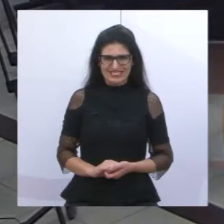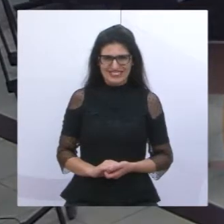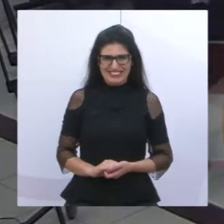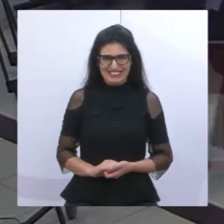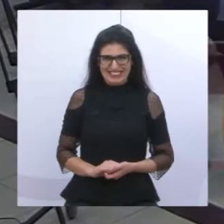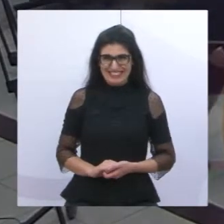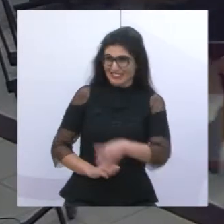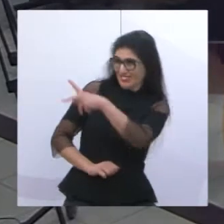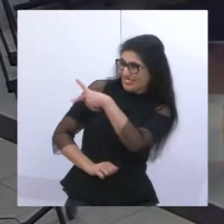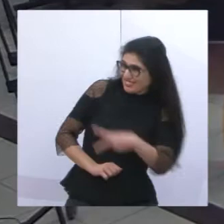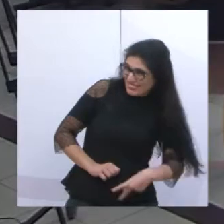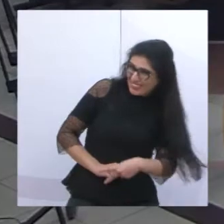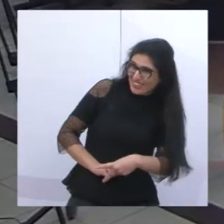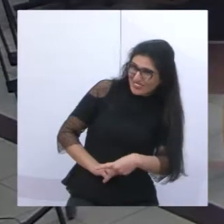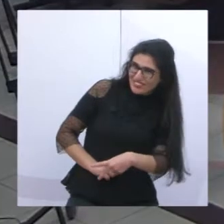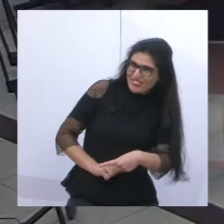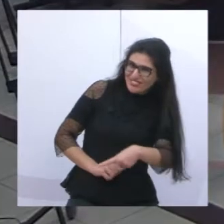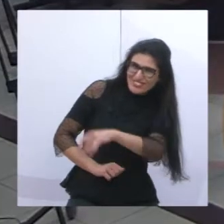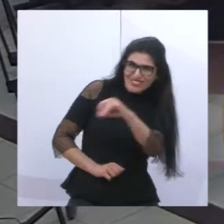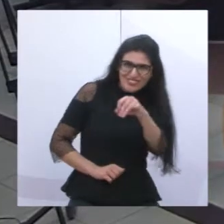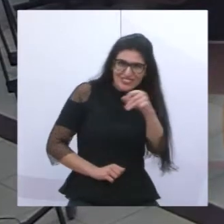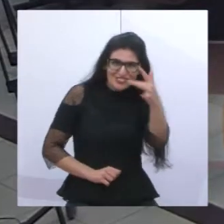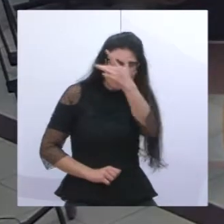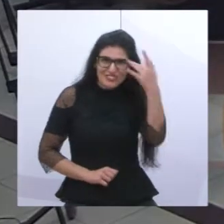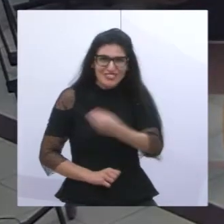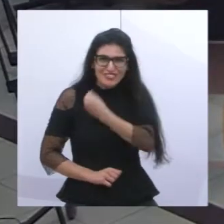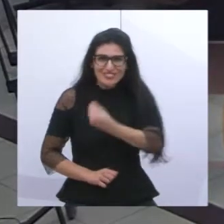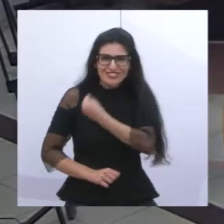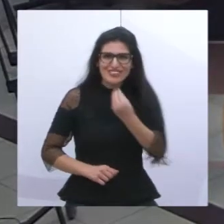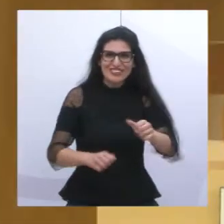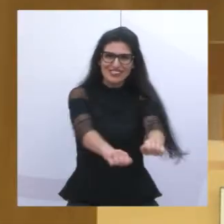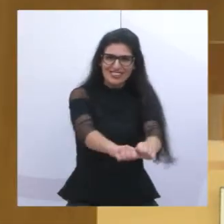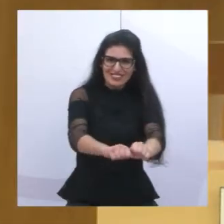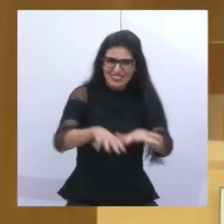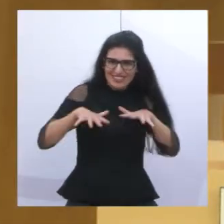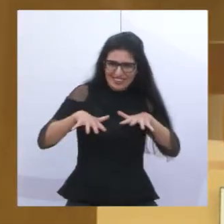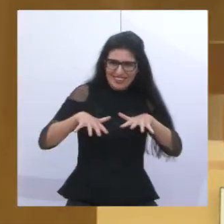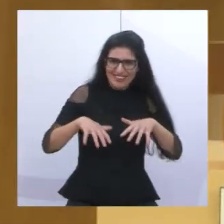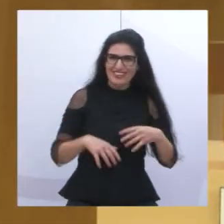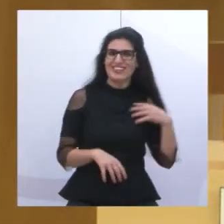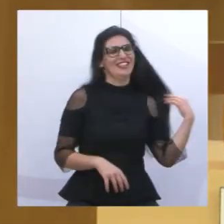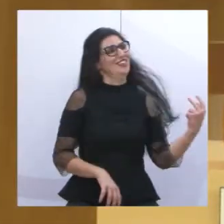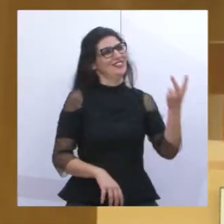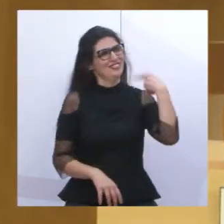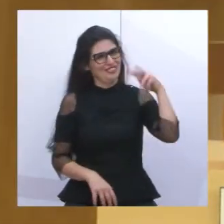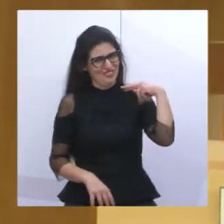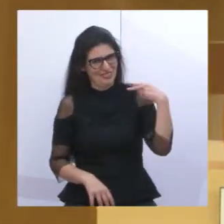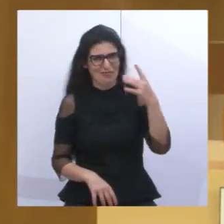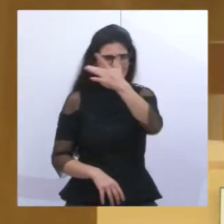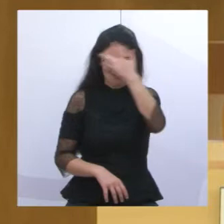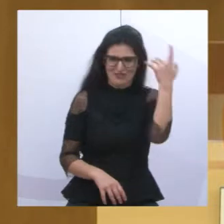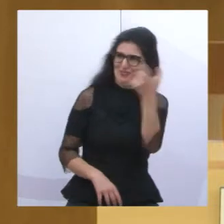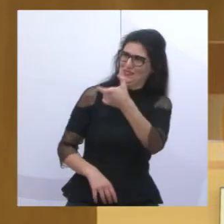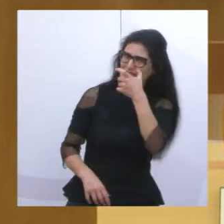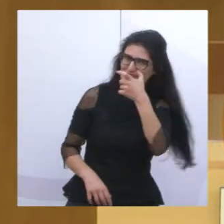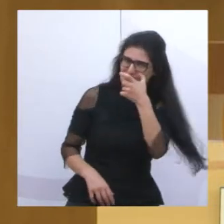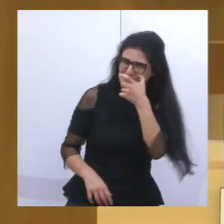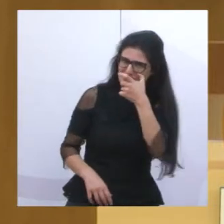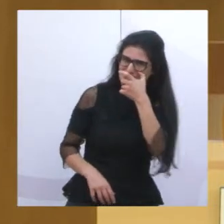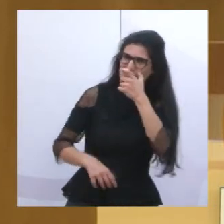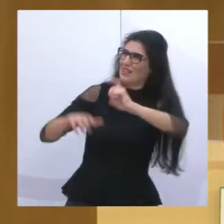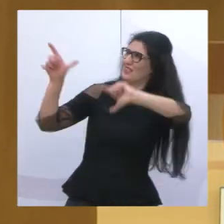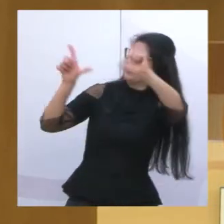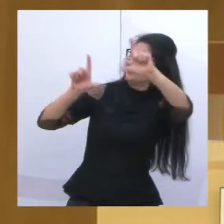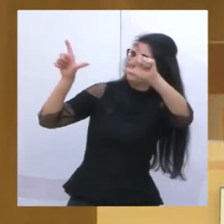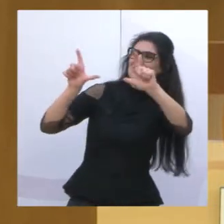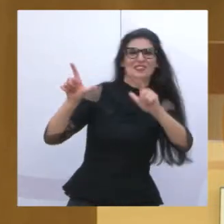Senhor presidente, senhoras e senhores, público presente aqui da galeria, nobres vereadores e o pessoal de casa aí que nos assiste aí através da